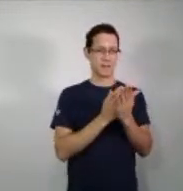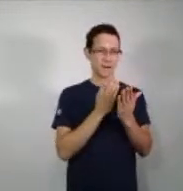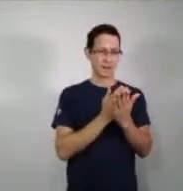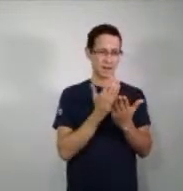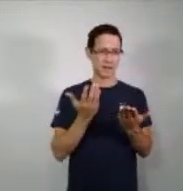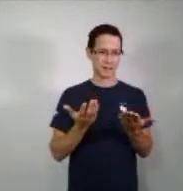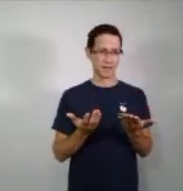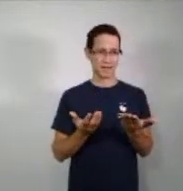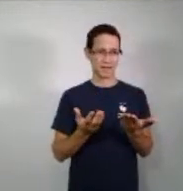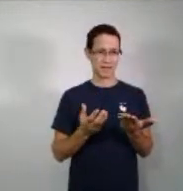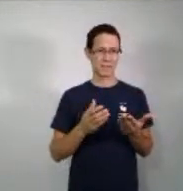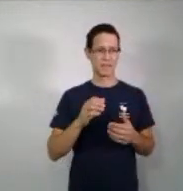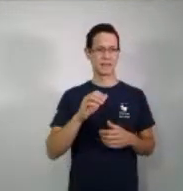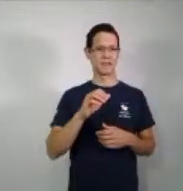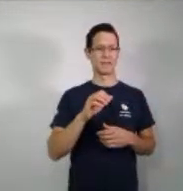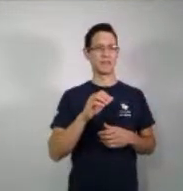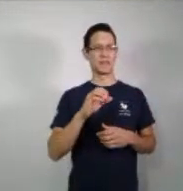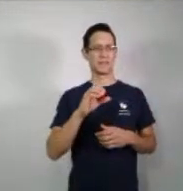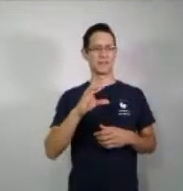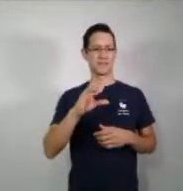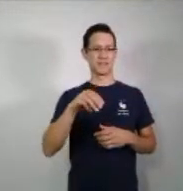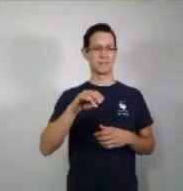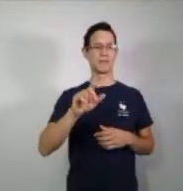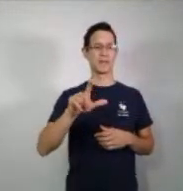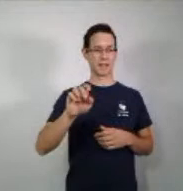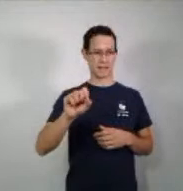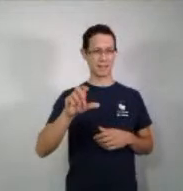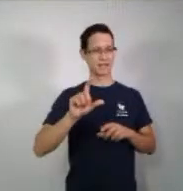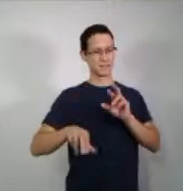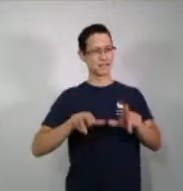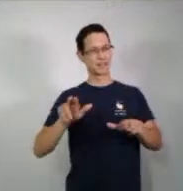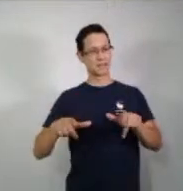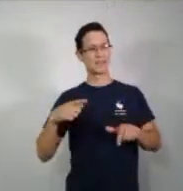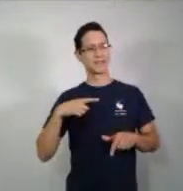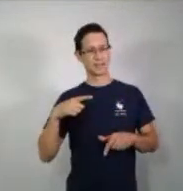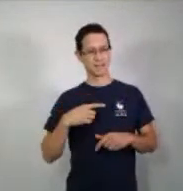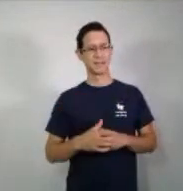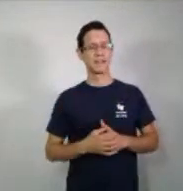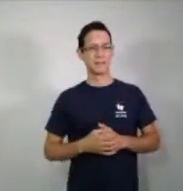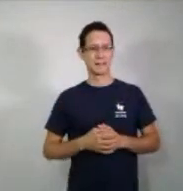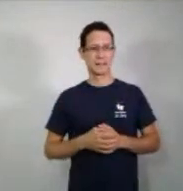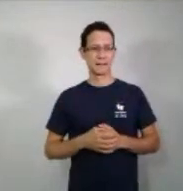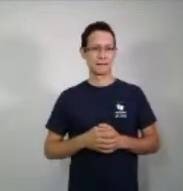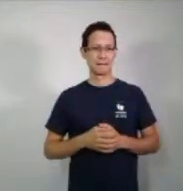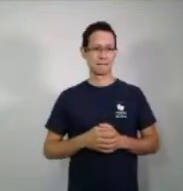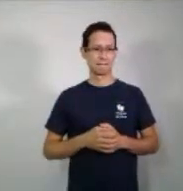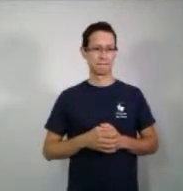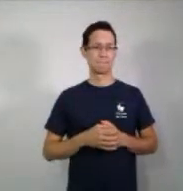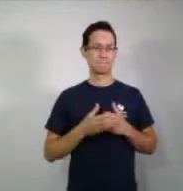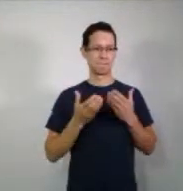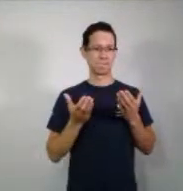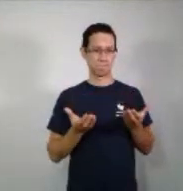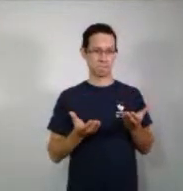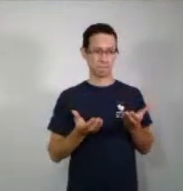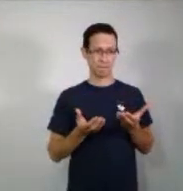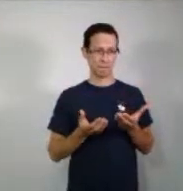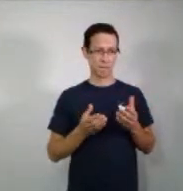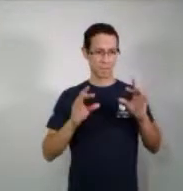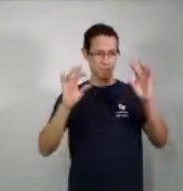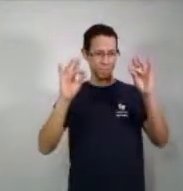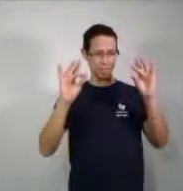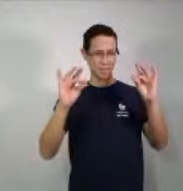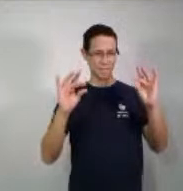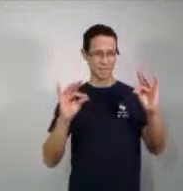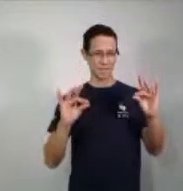a Cecília Meirelles, né, no caso, do Drummond também, grande interlocutor. Então, esses pormenores e detalhes